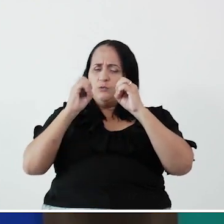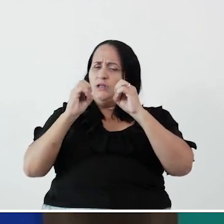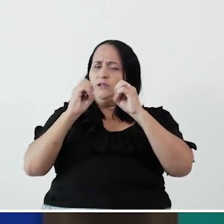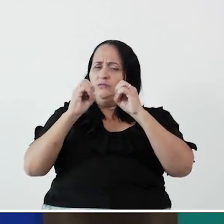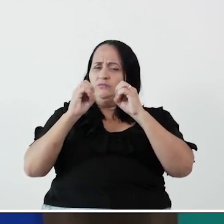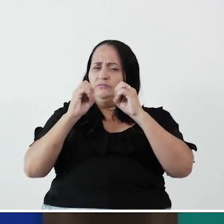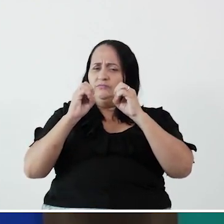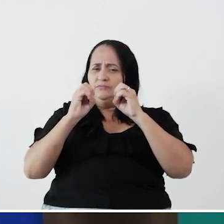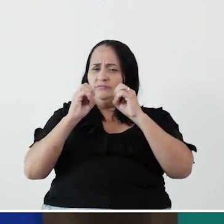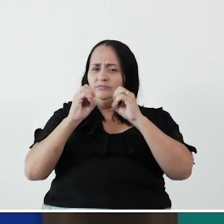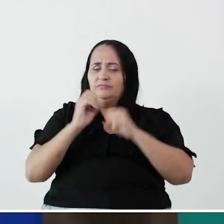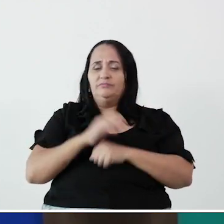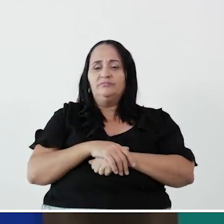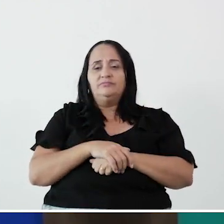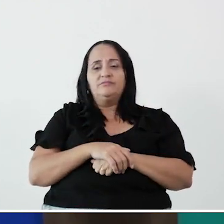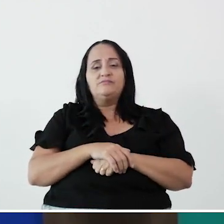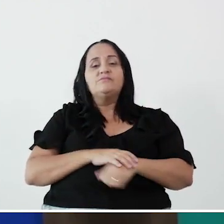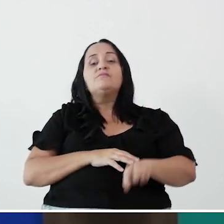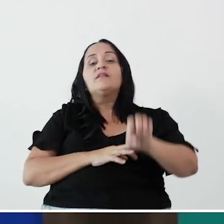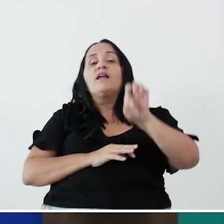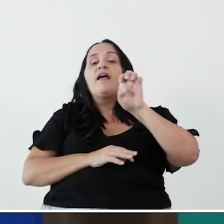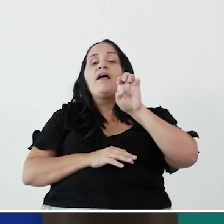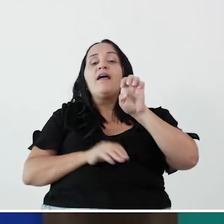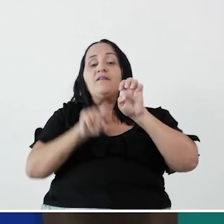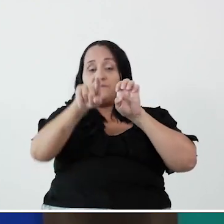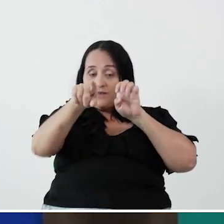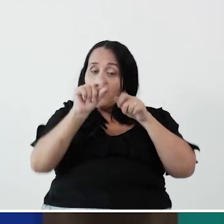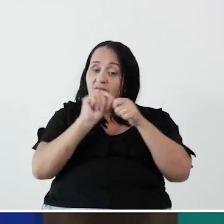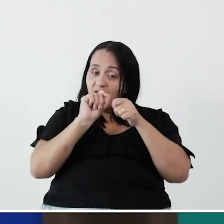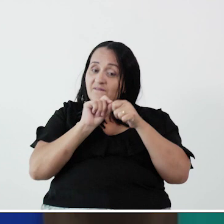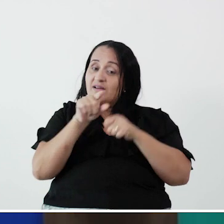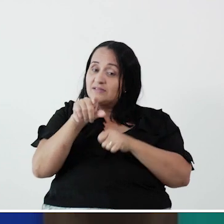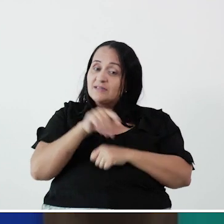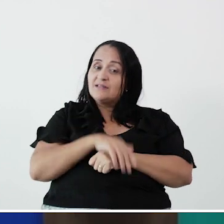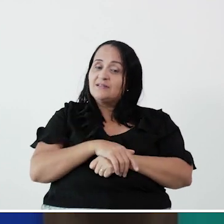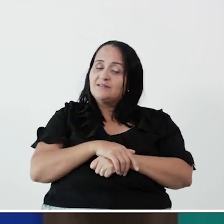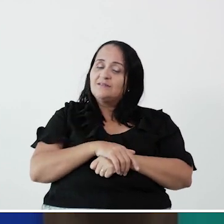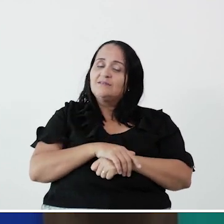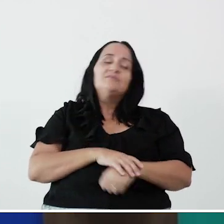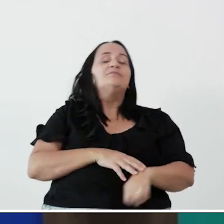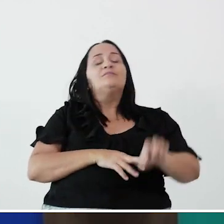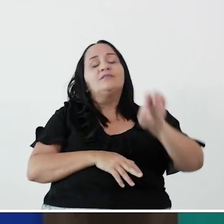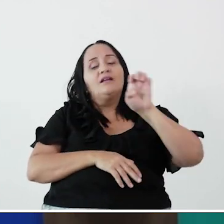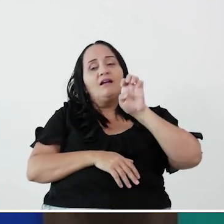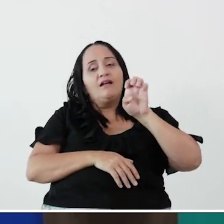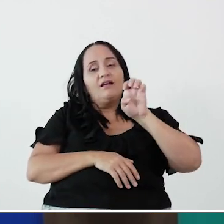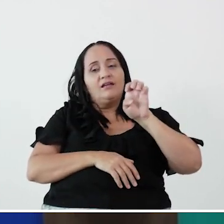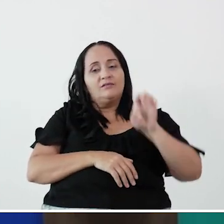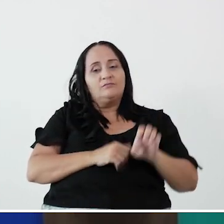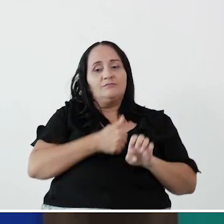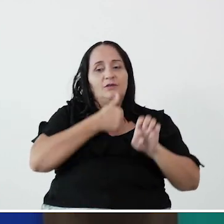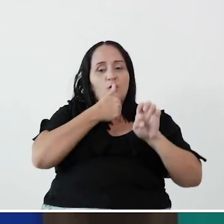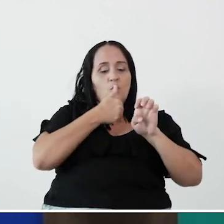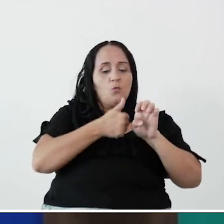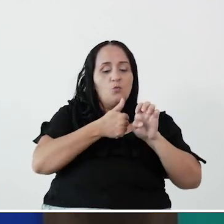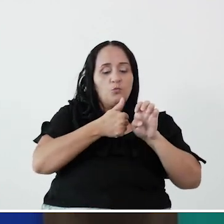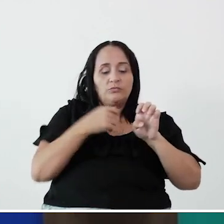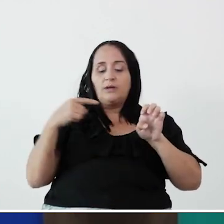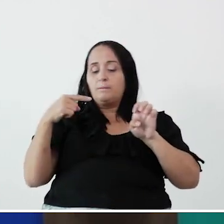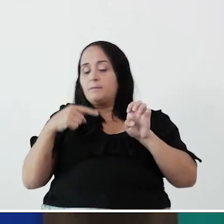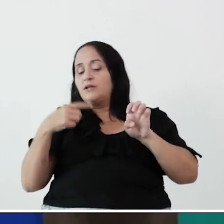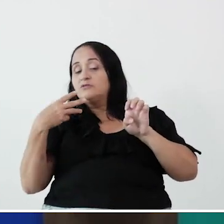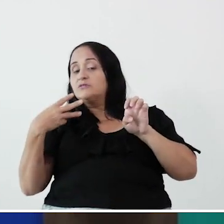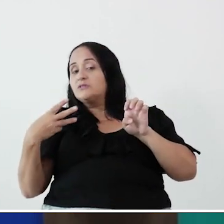se lembra, o ponto E de coordenadas 1 e